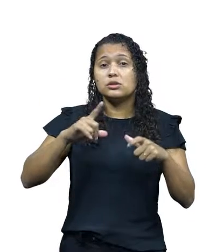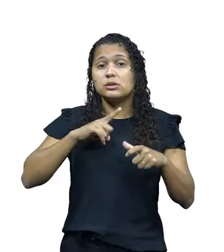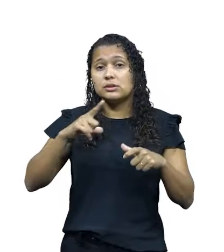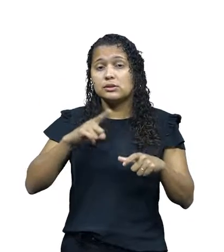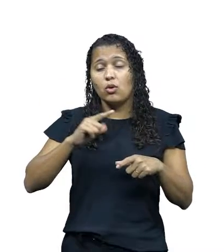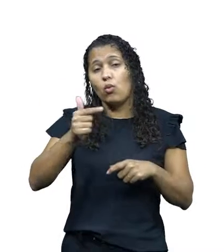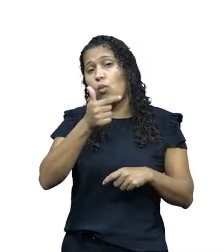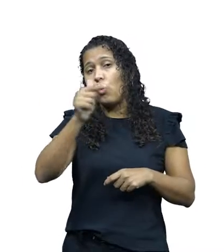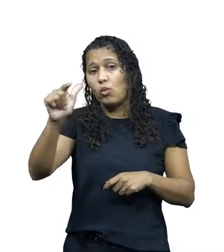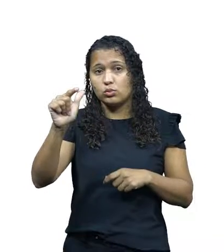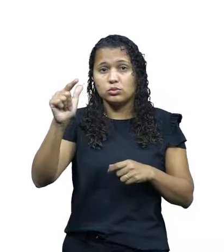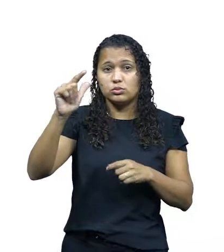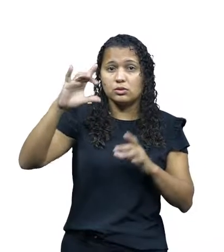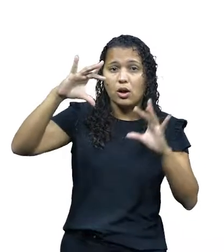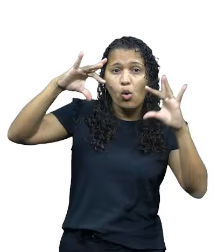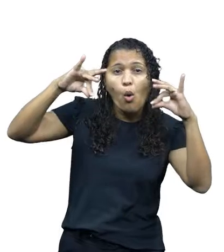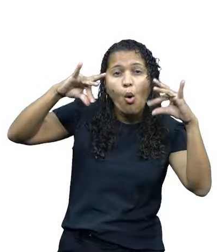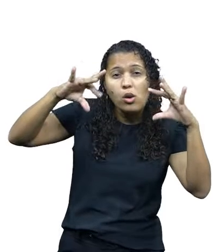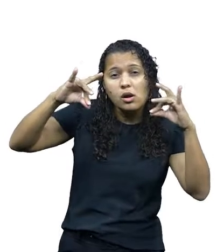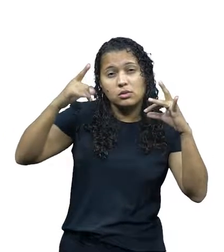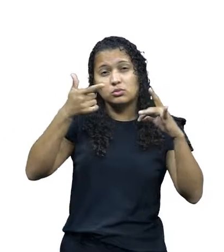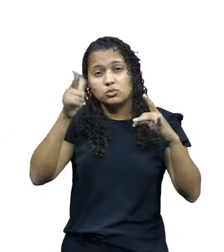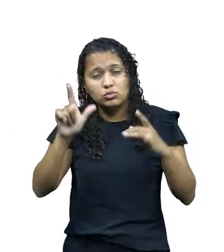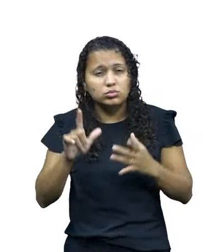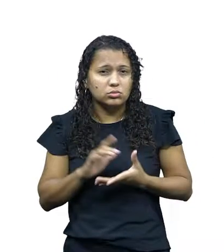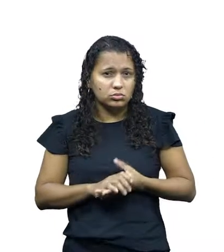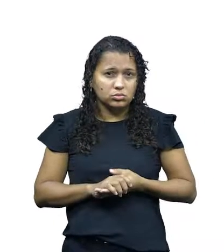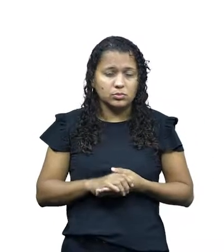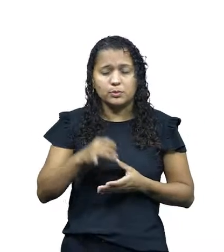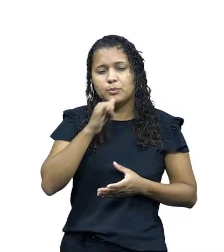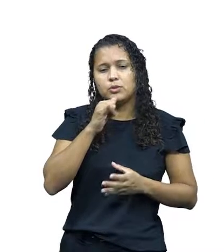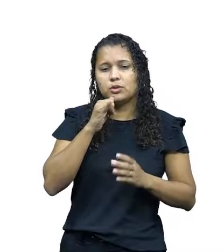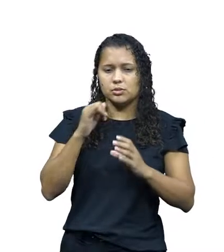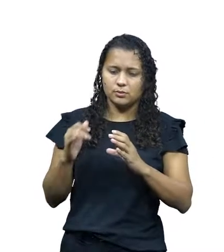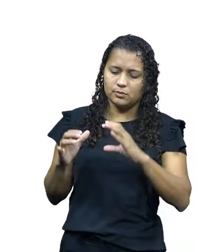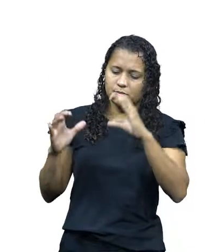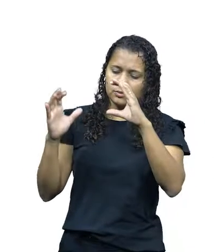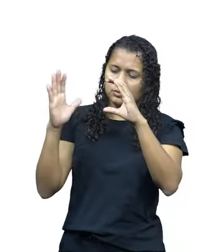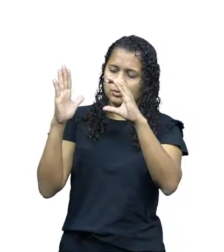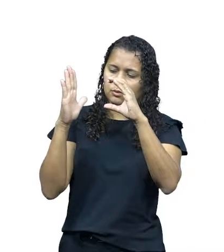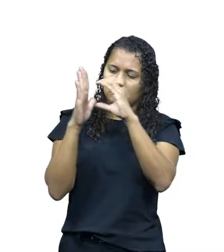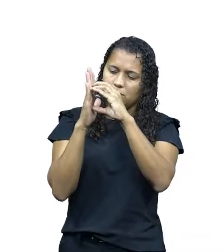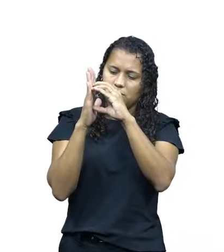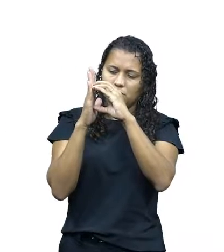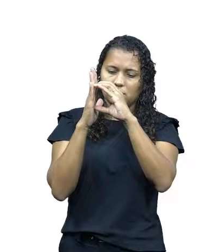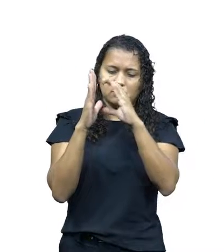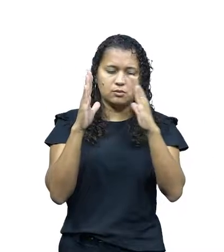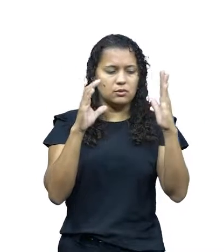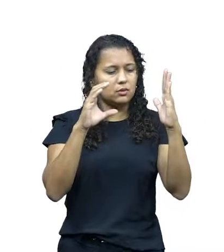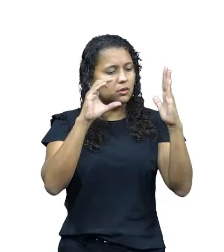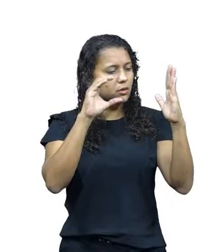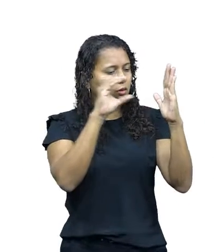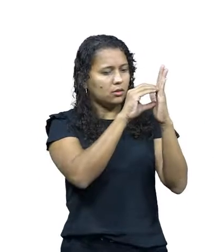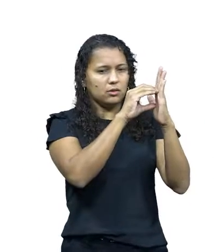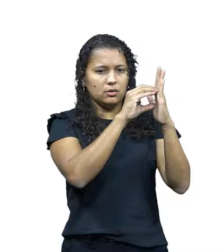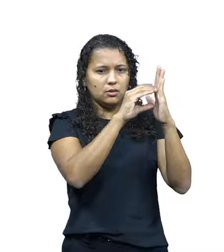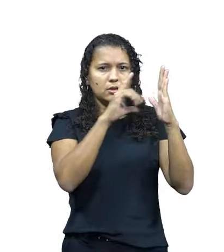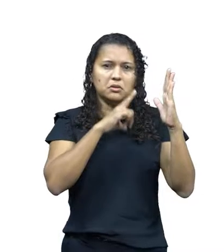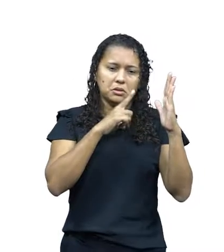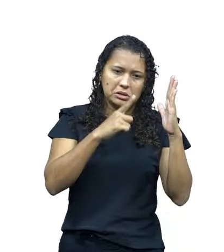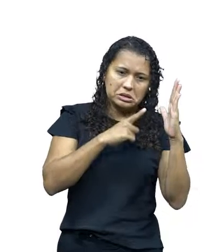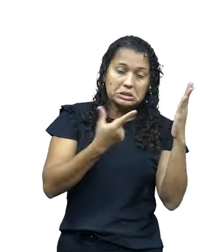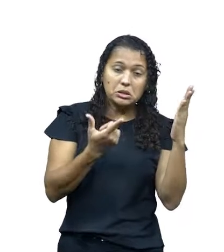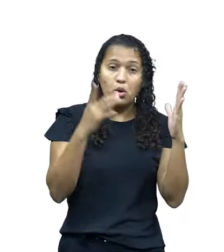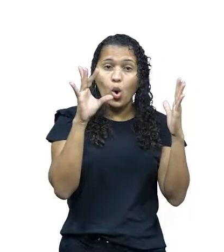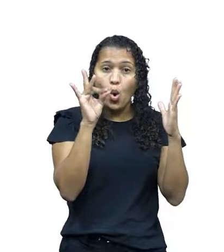os locais onde ocorreu a colagem. Se for uma peça de ferro, uma peça de